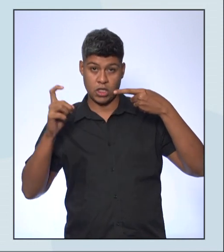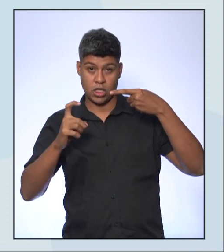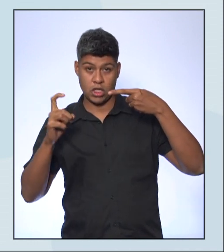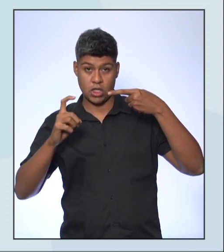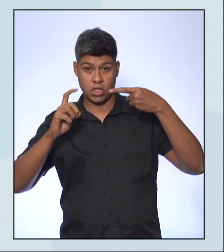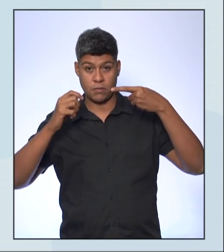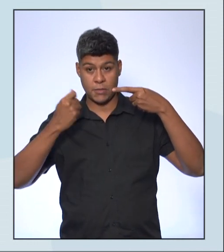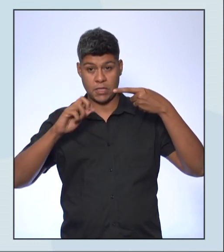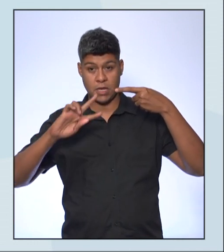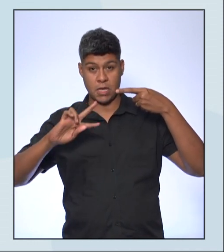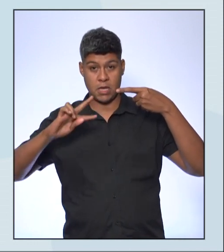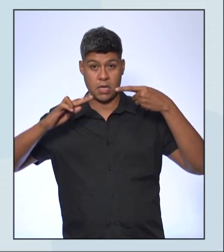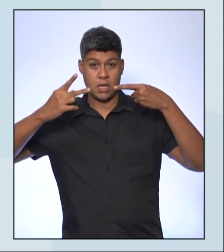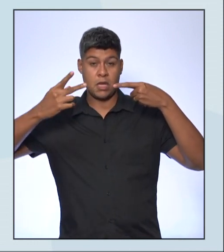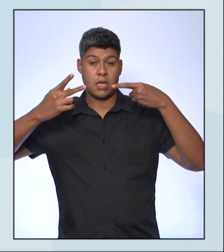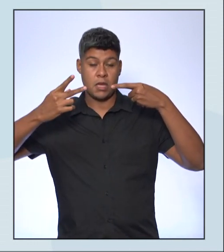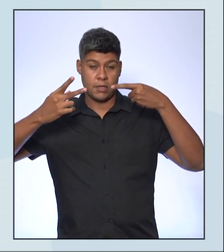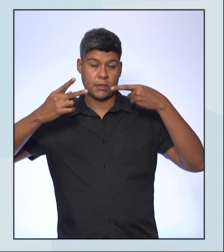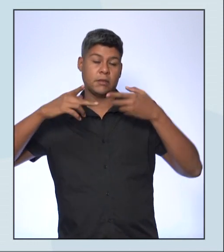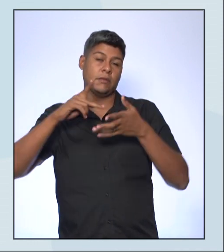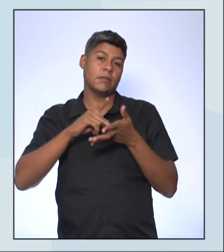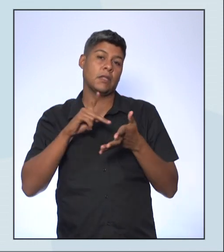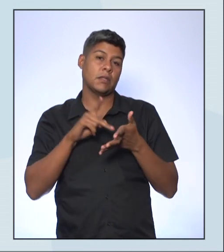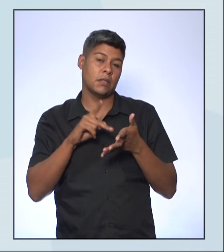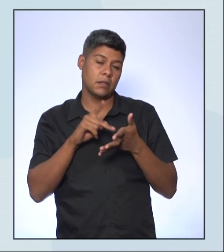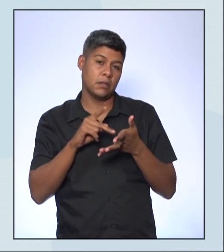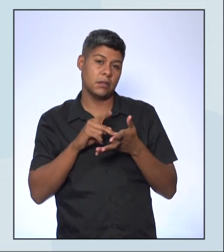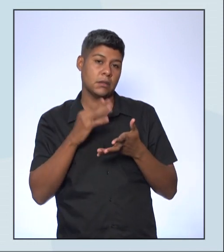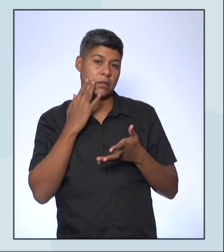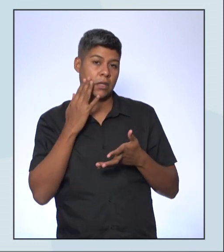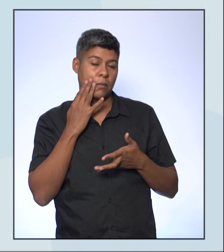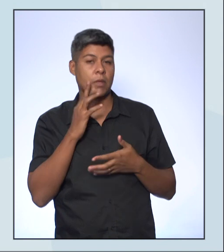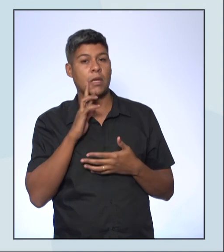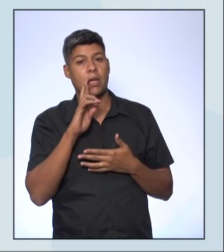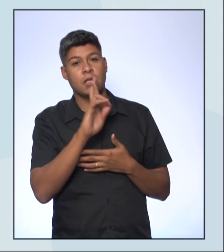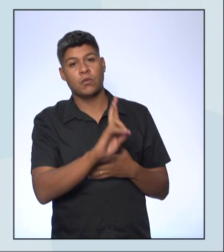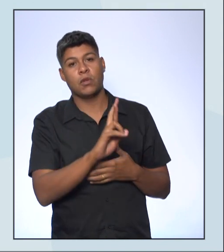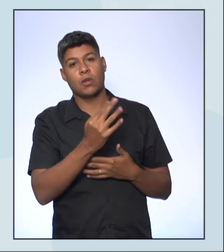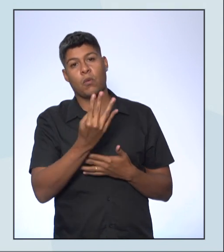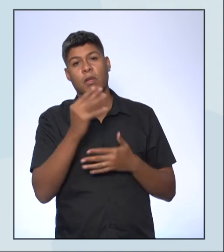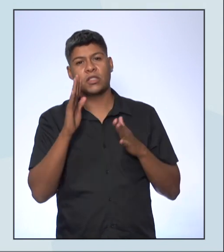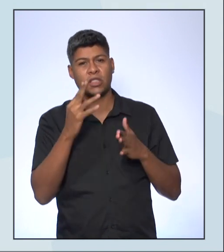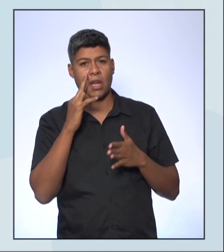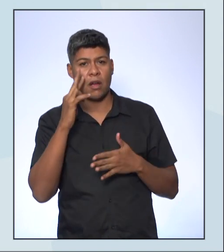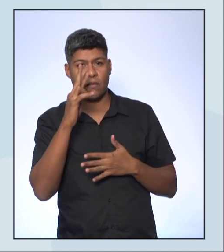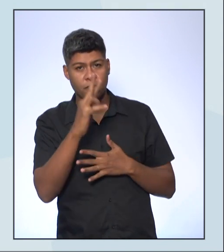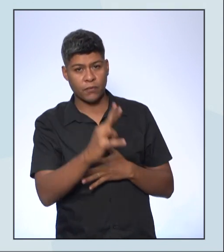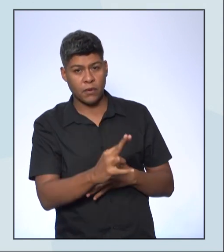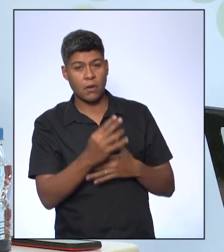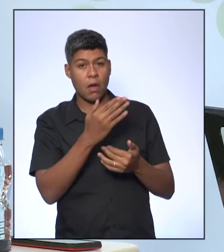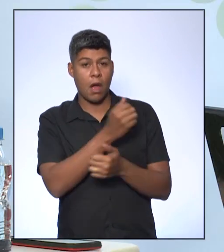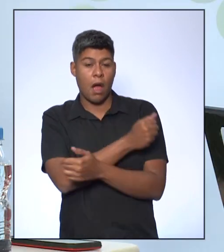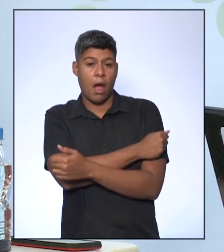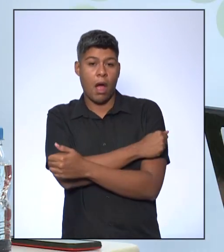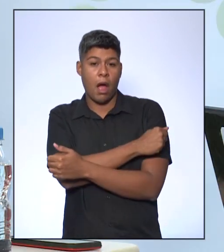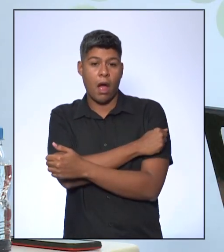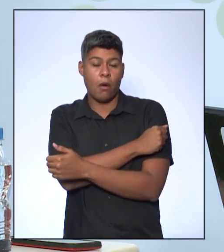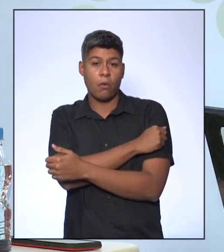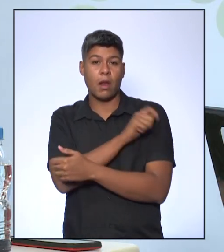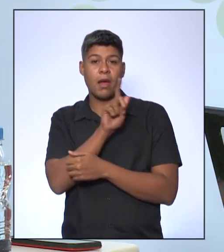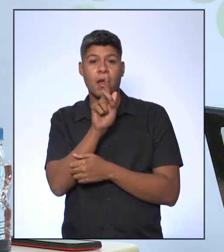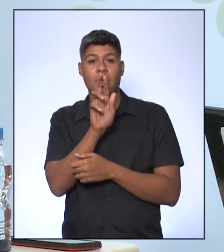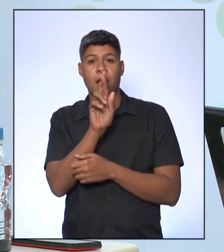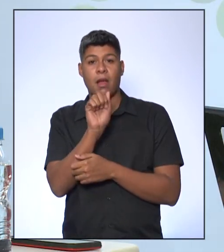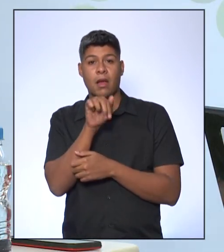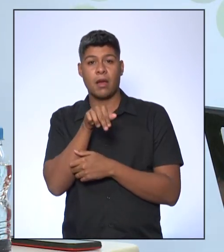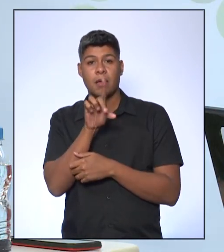tem que dobrar, não é? É verdade, isso aí. Por isso que a resposta é 4, né? A gente viu isso, né, numa aula sobre grandezas